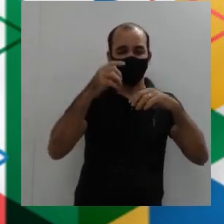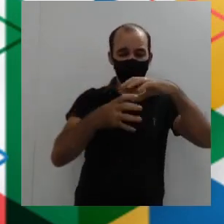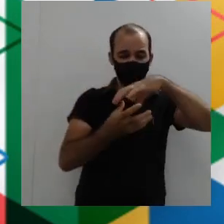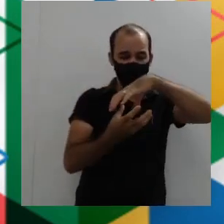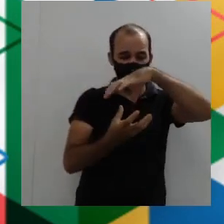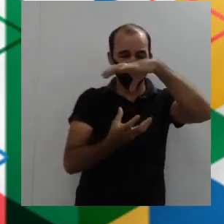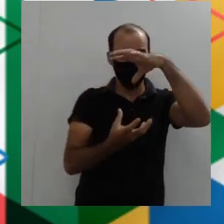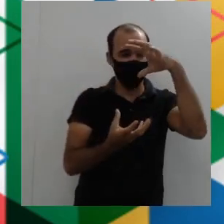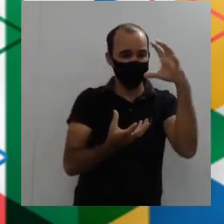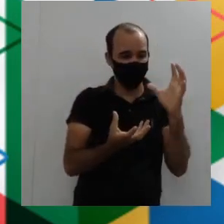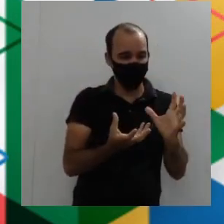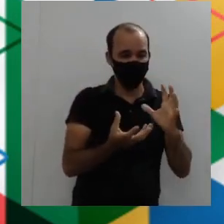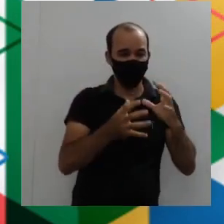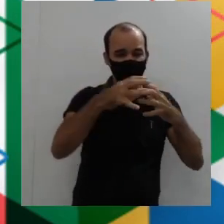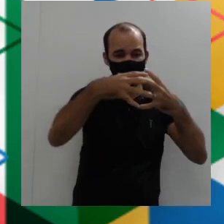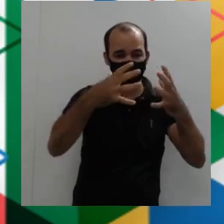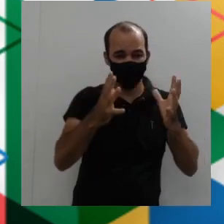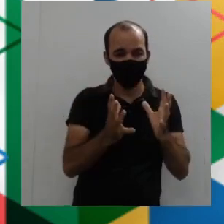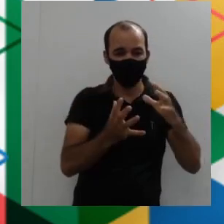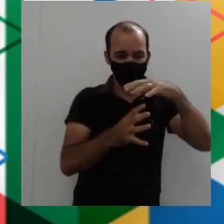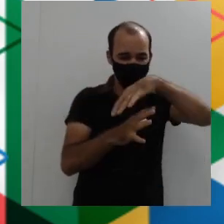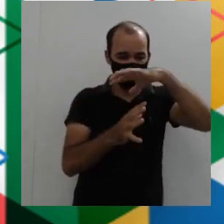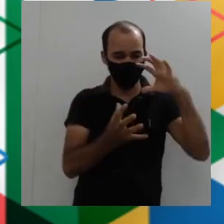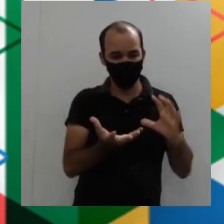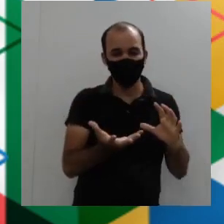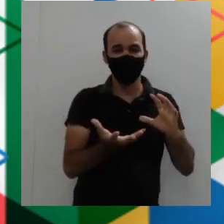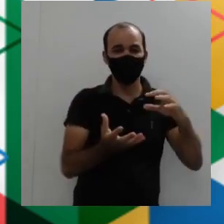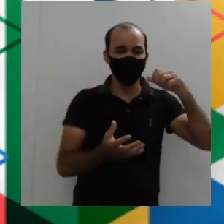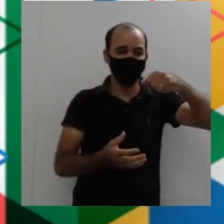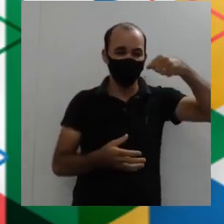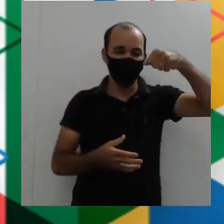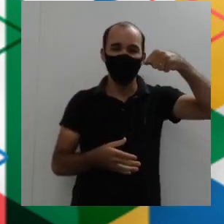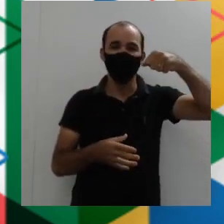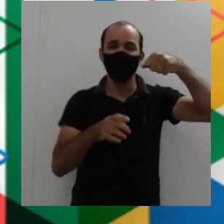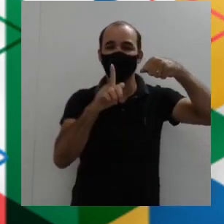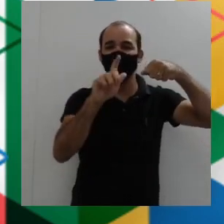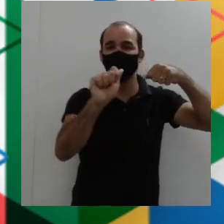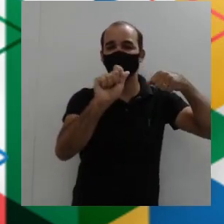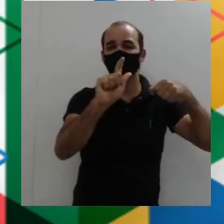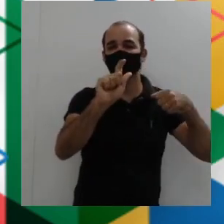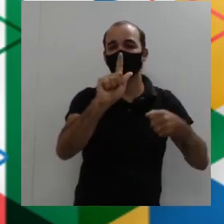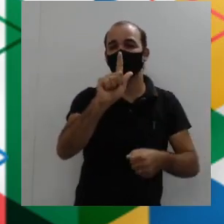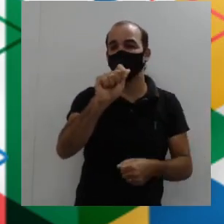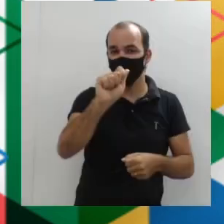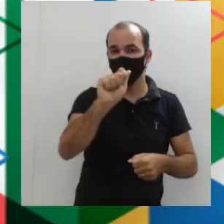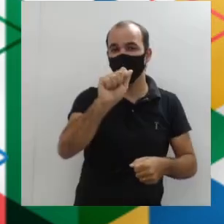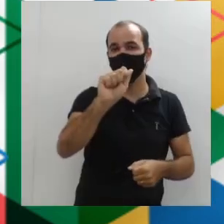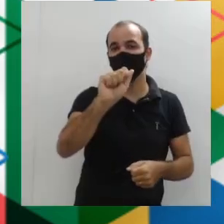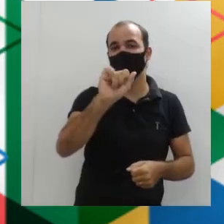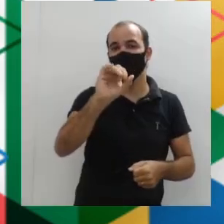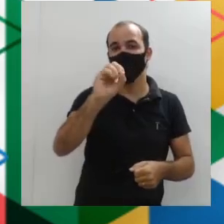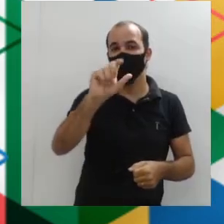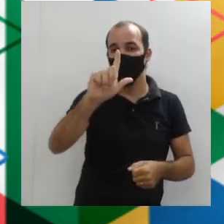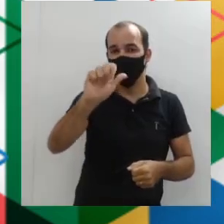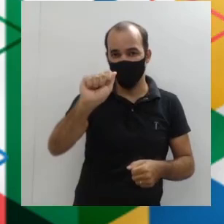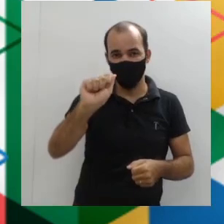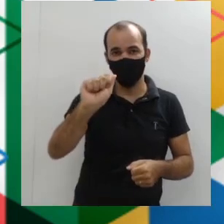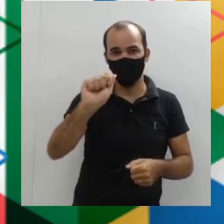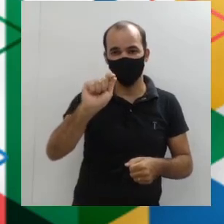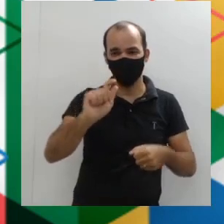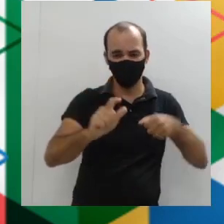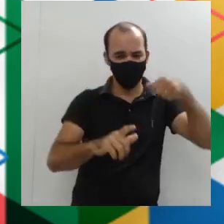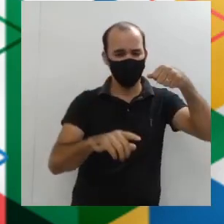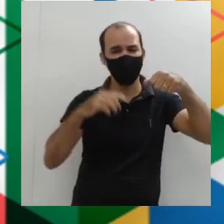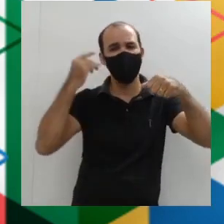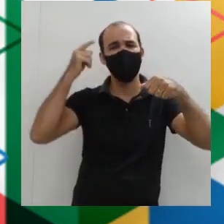Campanella. O mundo é uma gaiola de loucos. Loucos. Alguém já disse que todos nós temos pelo menos